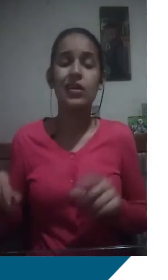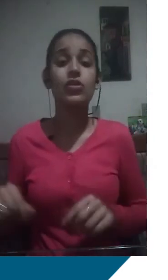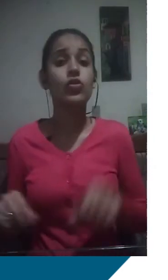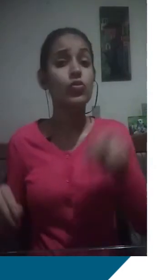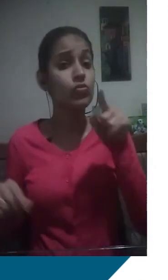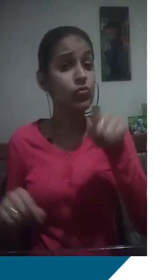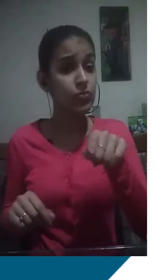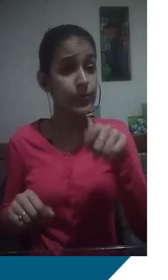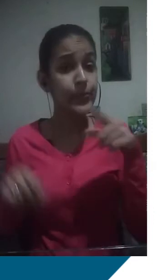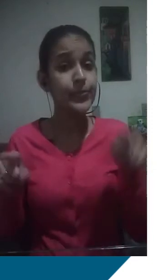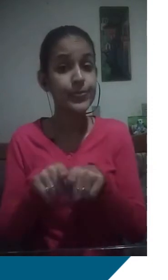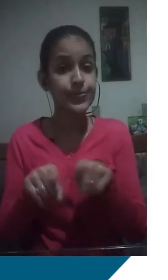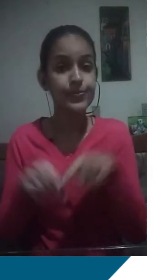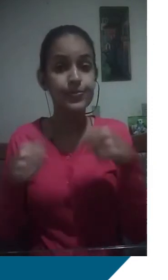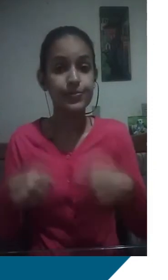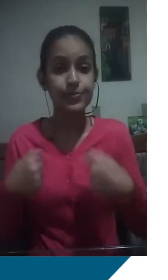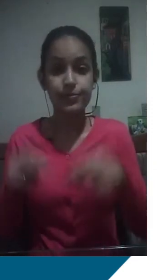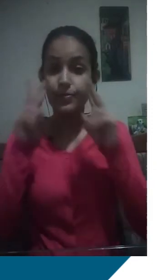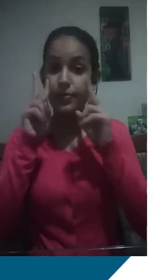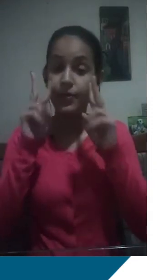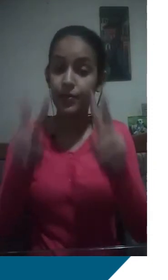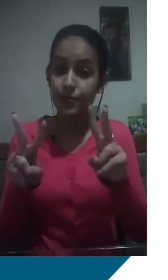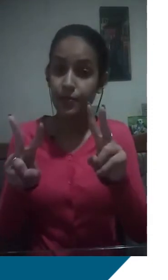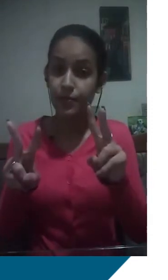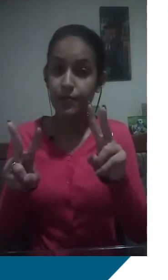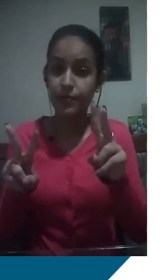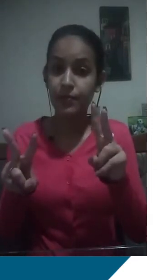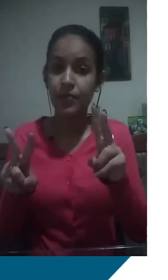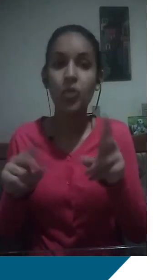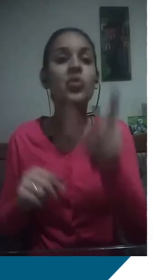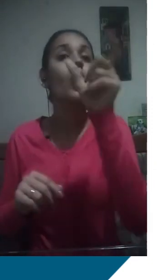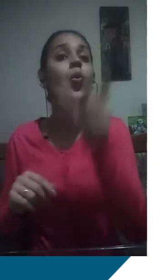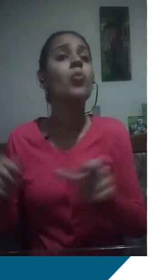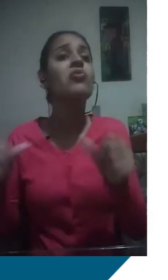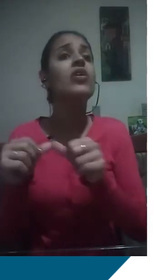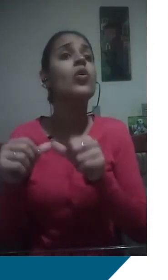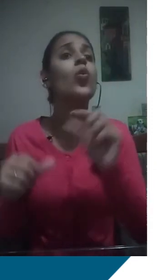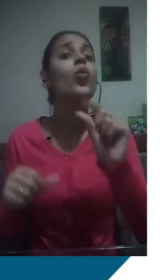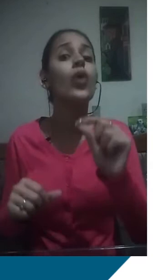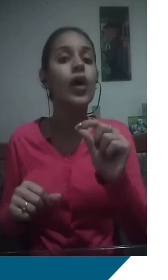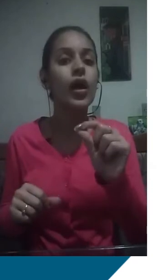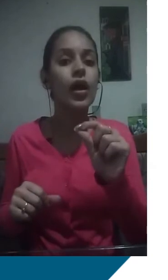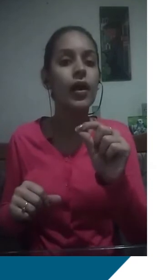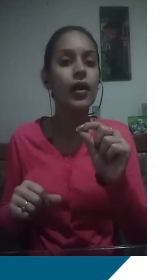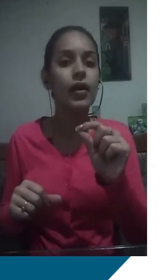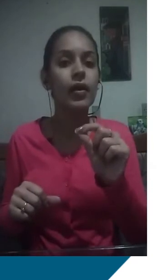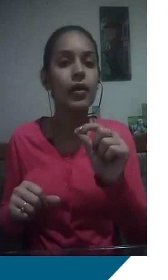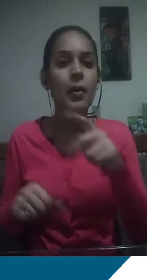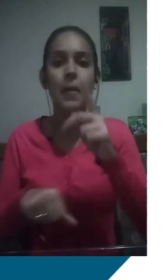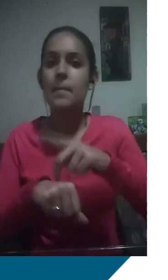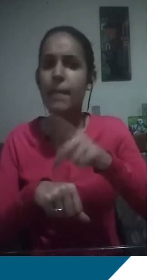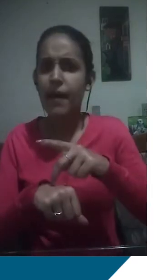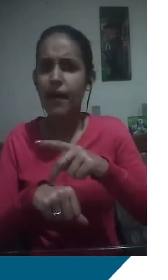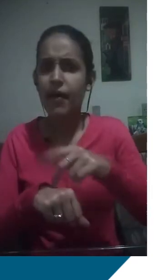objeto. Por exemplo, eu vou ter um coeficiente para o alumínio e vou ter um outro coeficiente para o ferro. Por